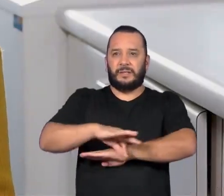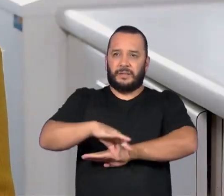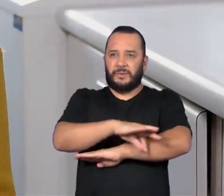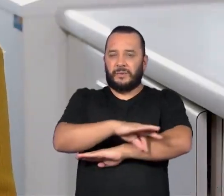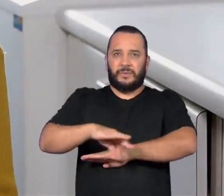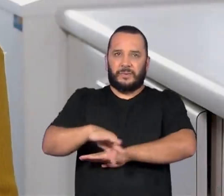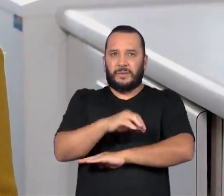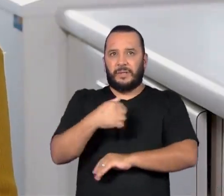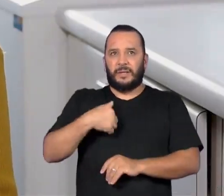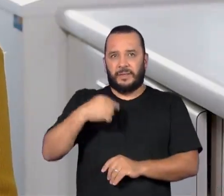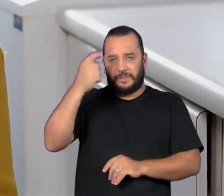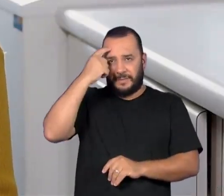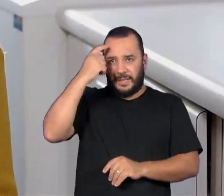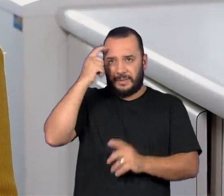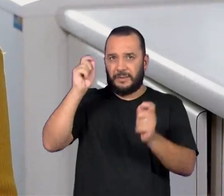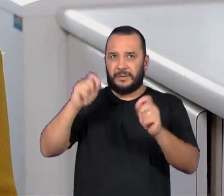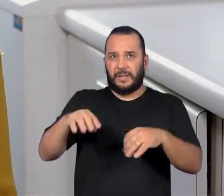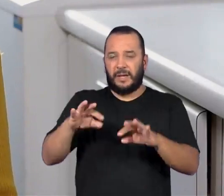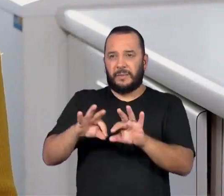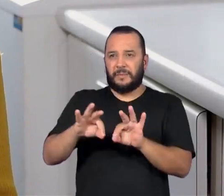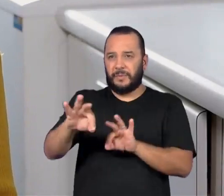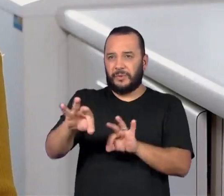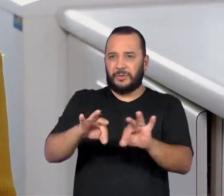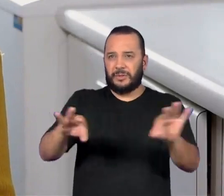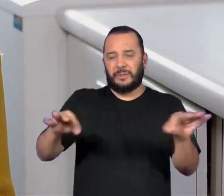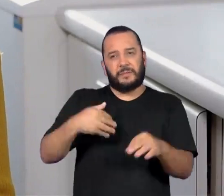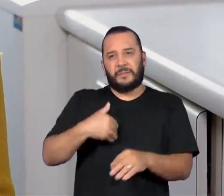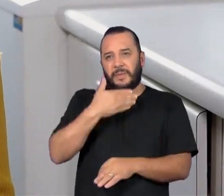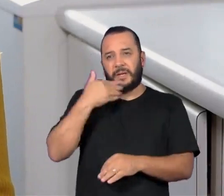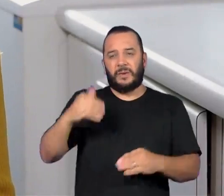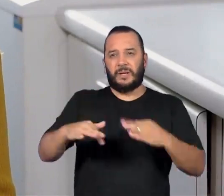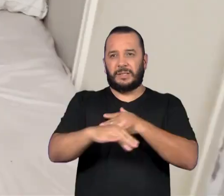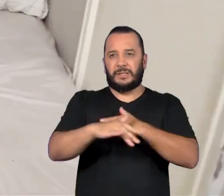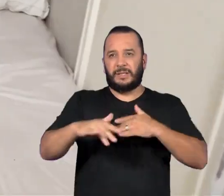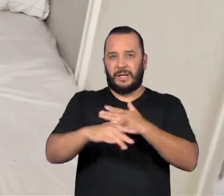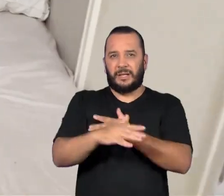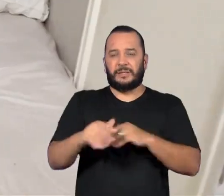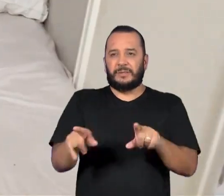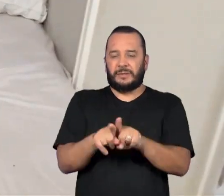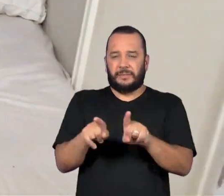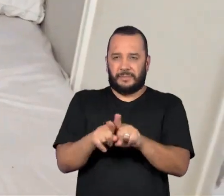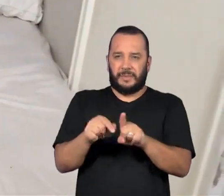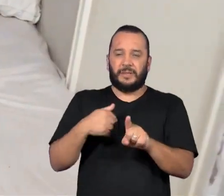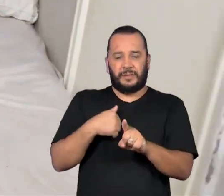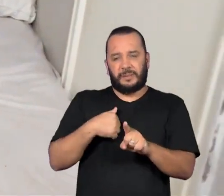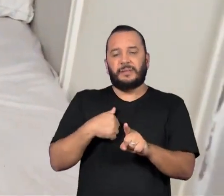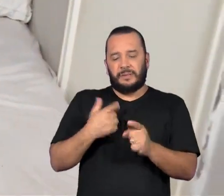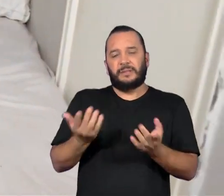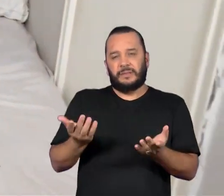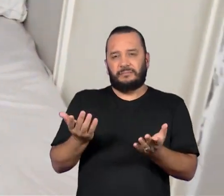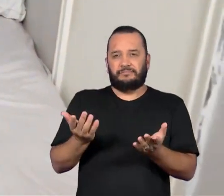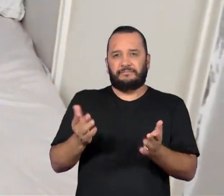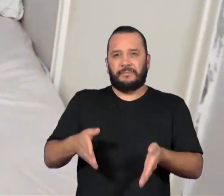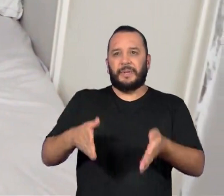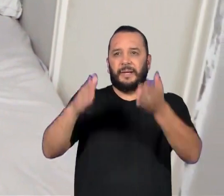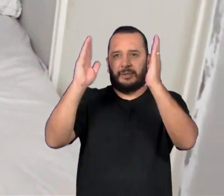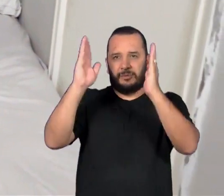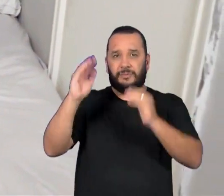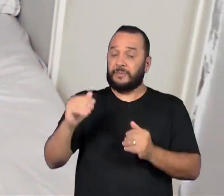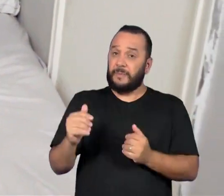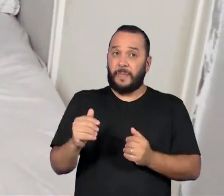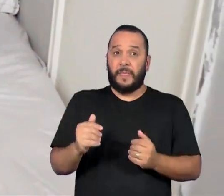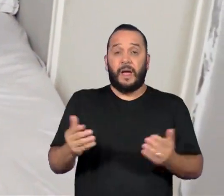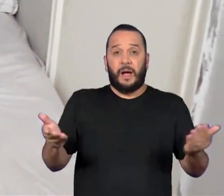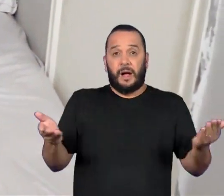mais espaços melhores, né? Seja na cidade, seja no espaço doméstico. Do quartinho de empregada, né, para uma arquiteta que